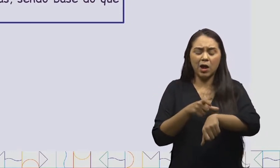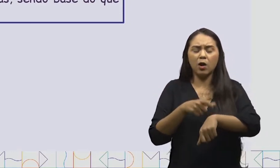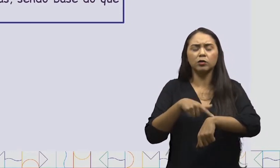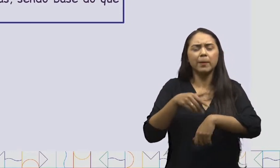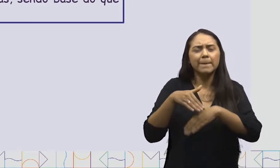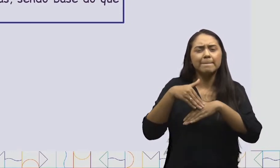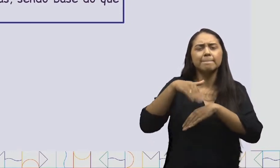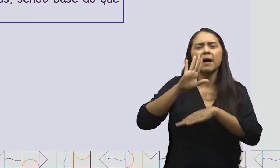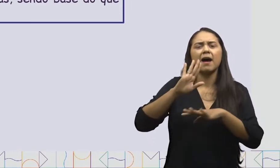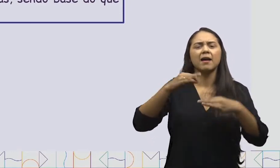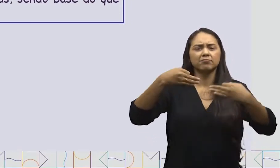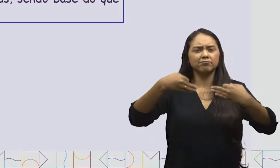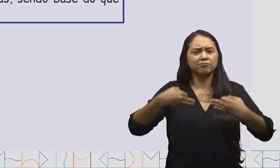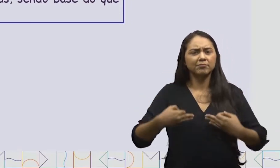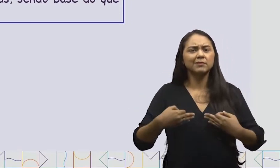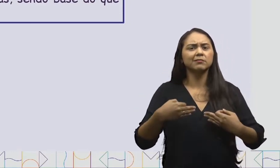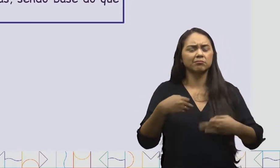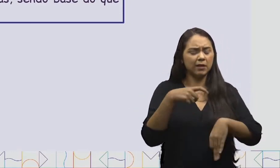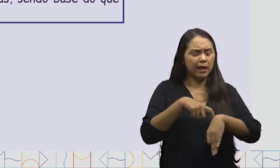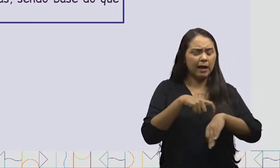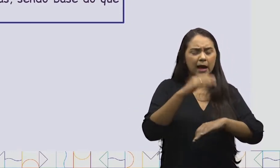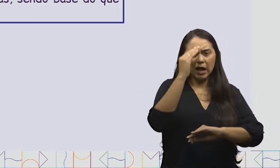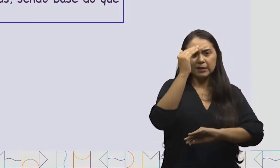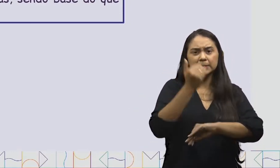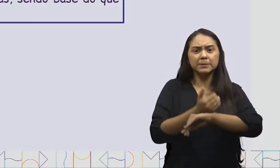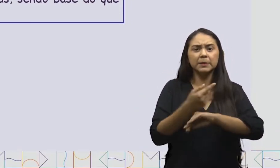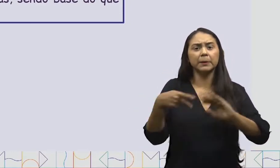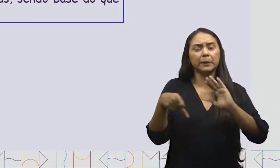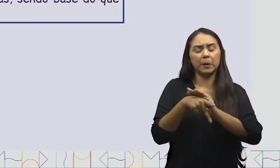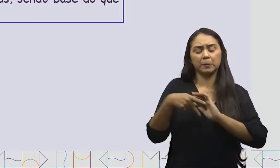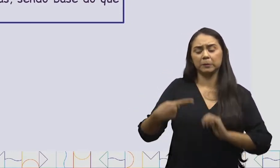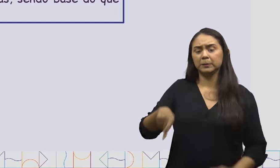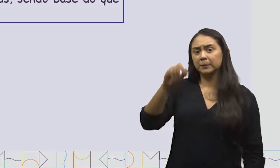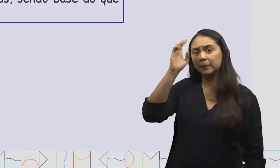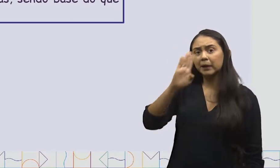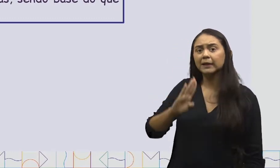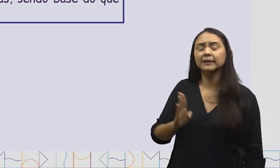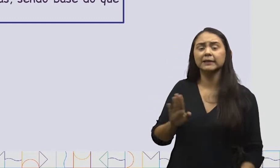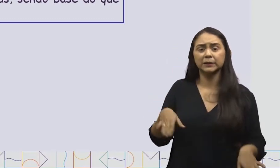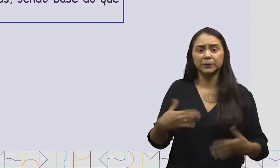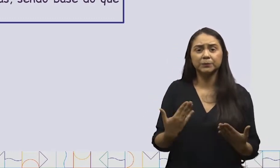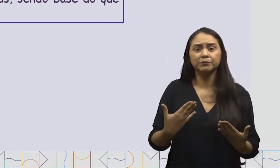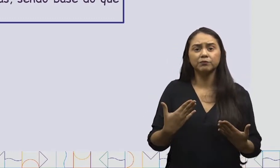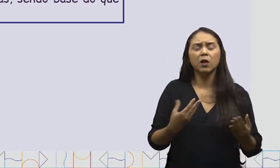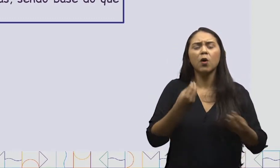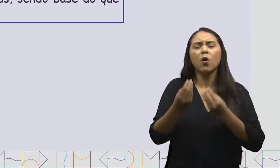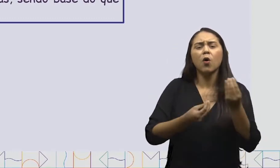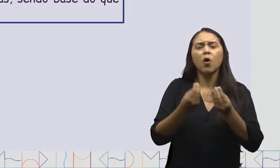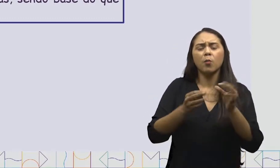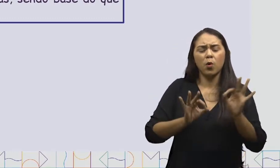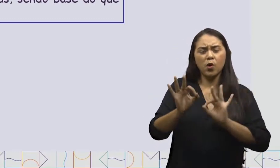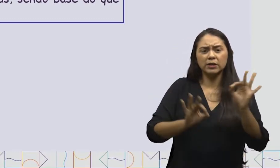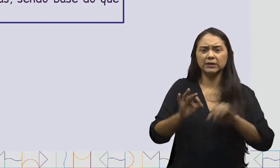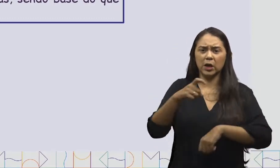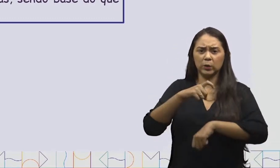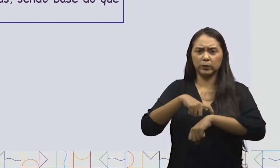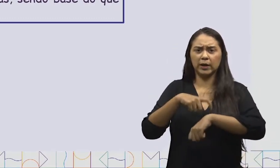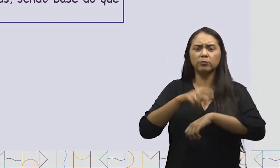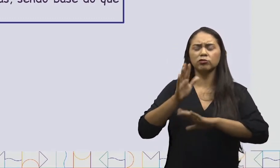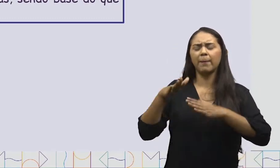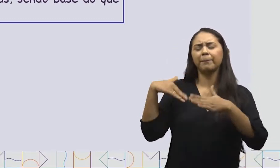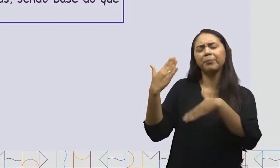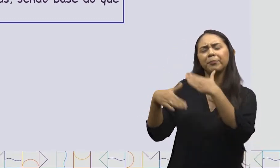mais precisos e levam em consideração a hora oficial do Brasil. As formas de medir o tempo foram